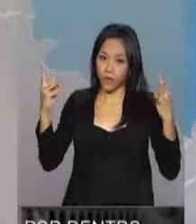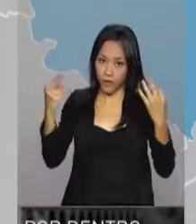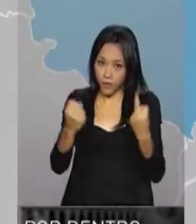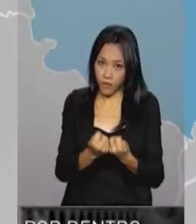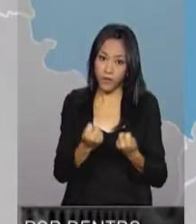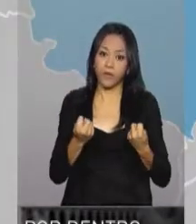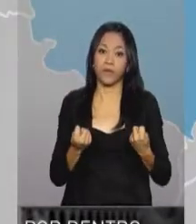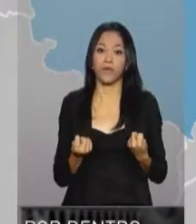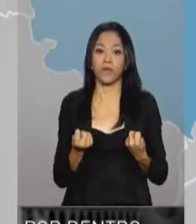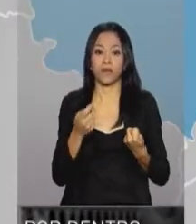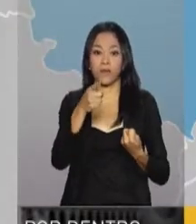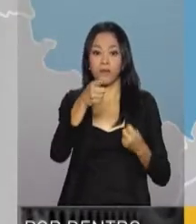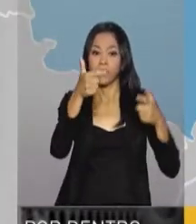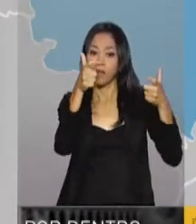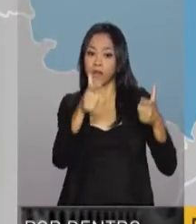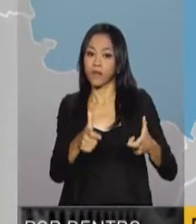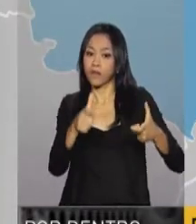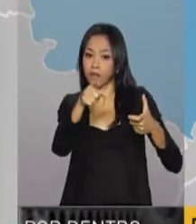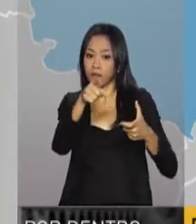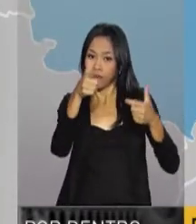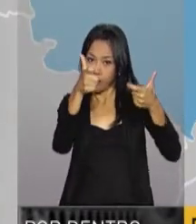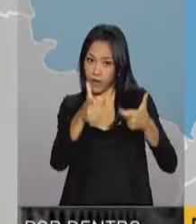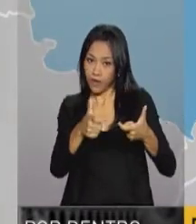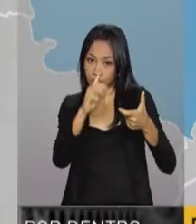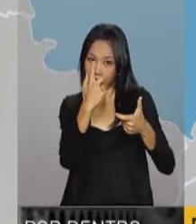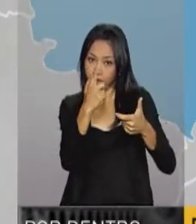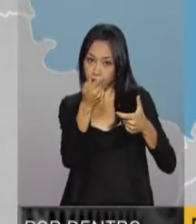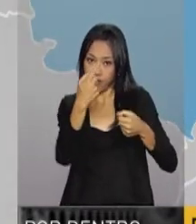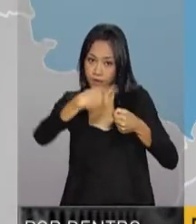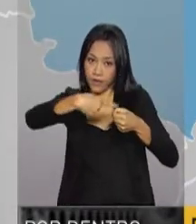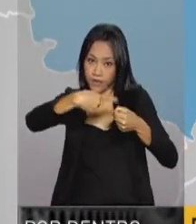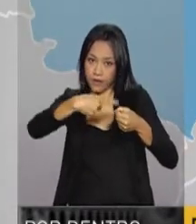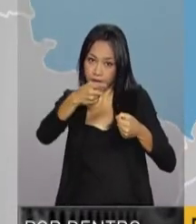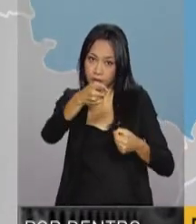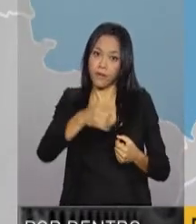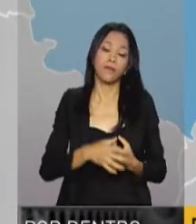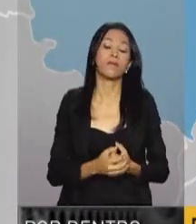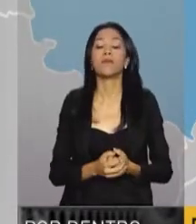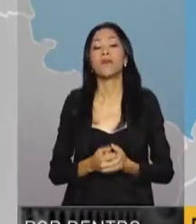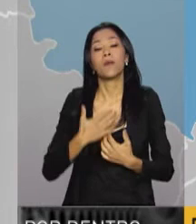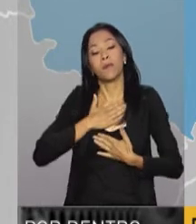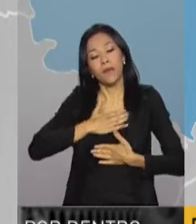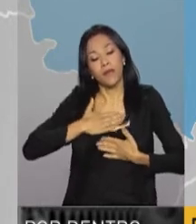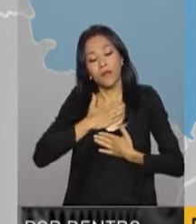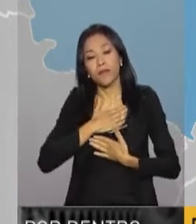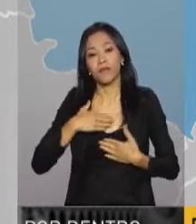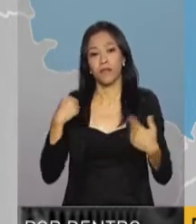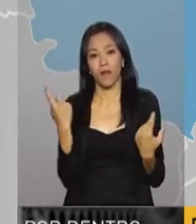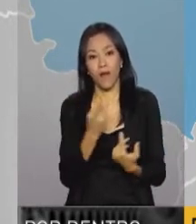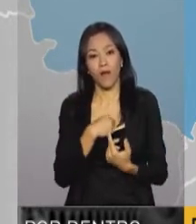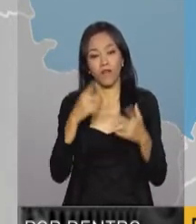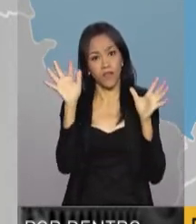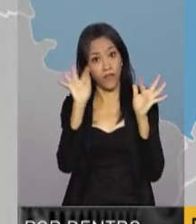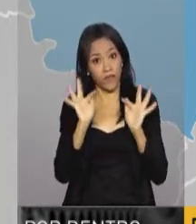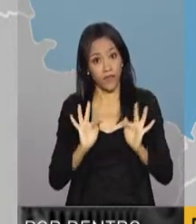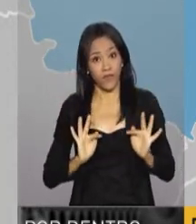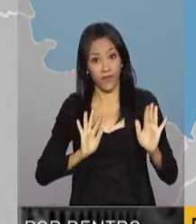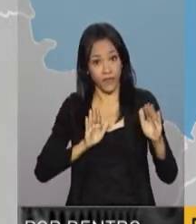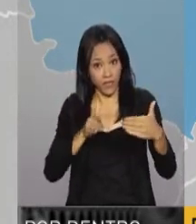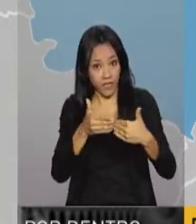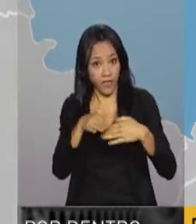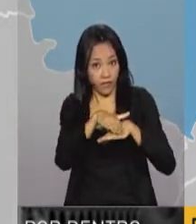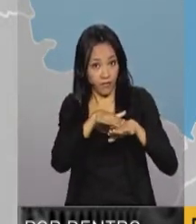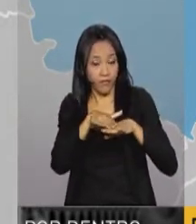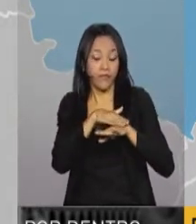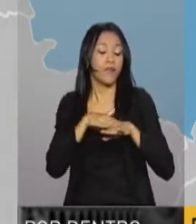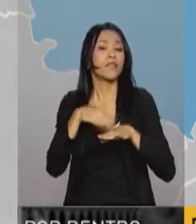da serra dourada ao brasil falar com tudo nesta manhã o menino pra ver é todo nosso a gente fica feliz em poder falar com o senhor e fica feliz